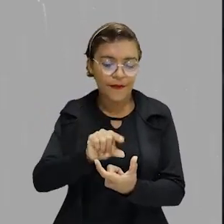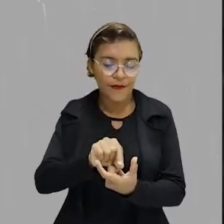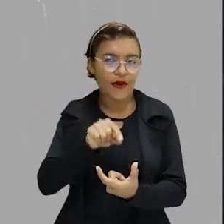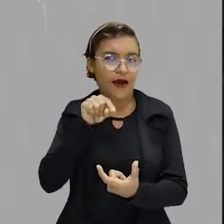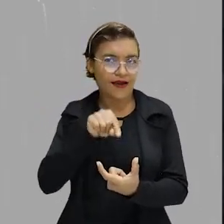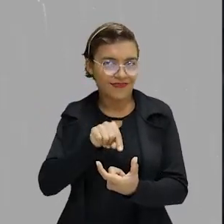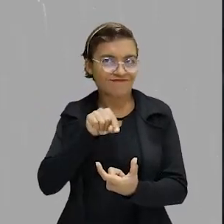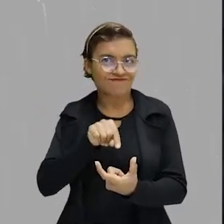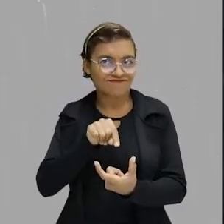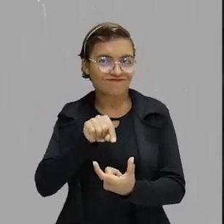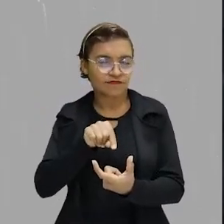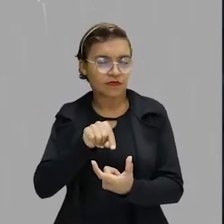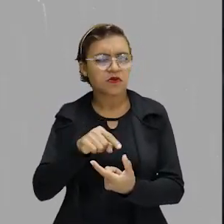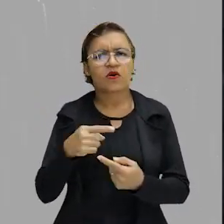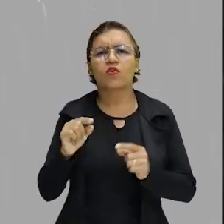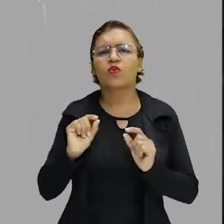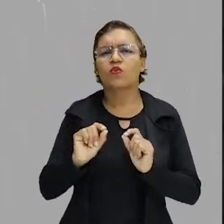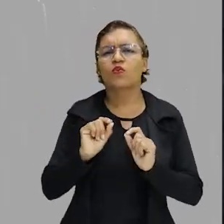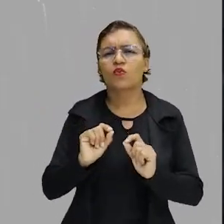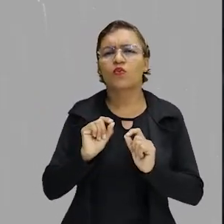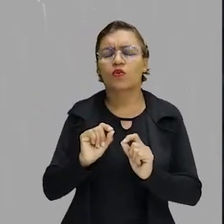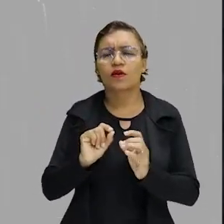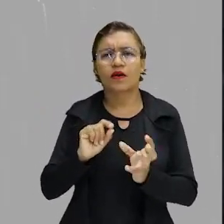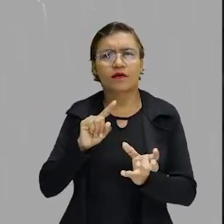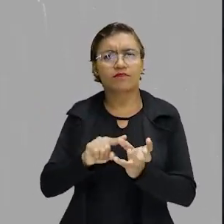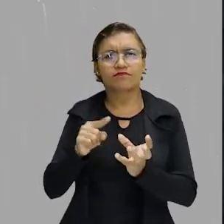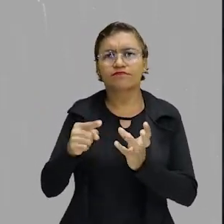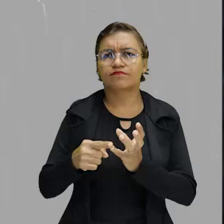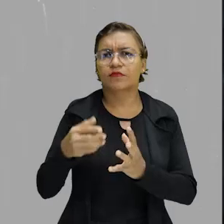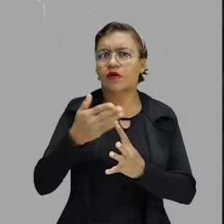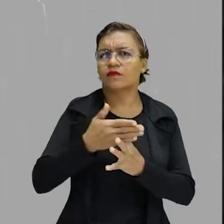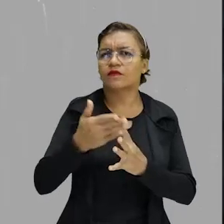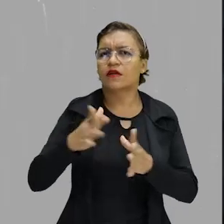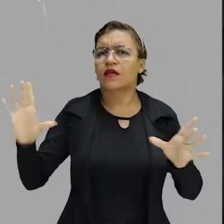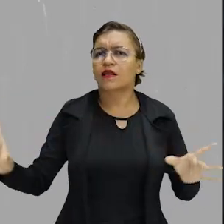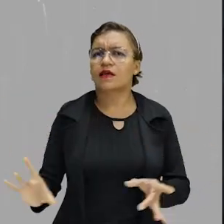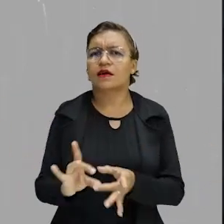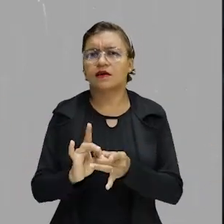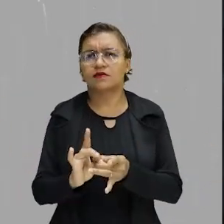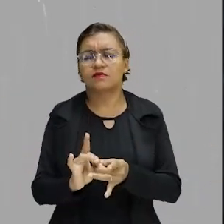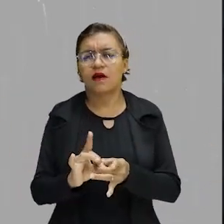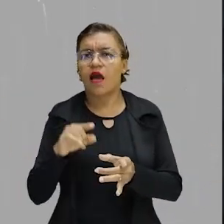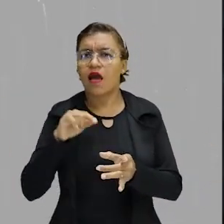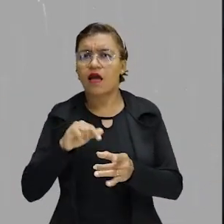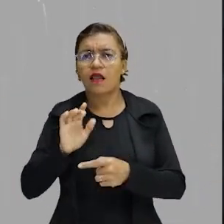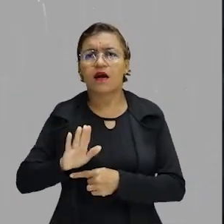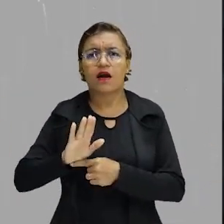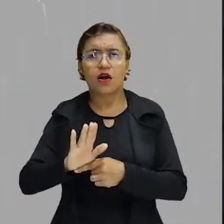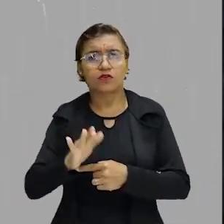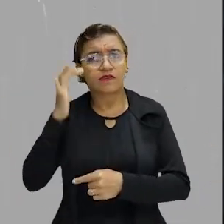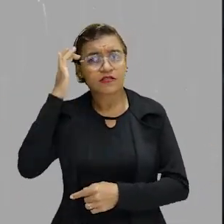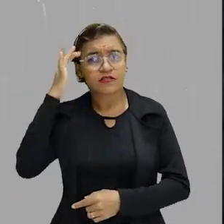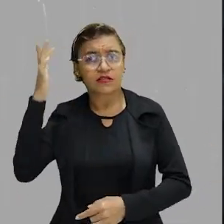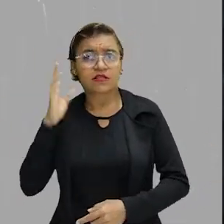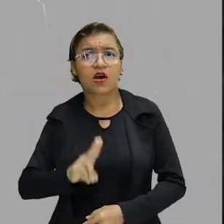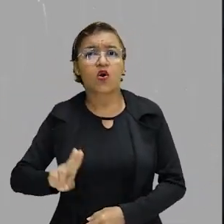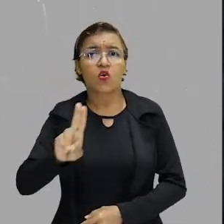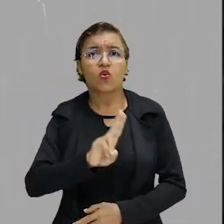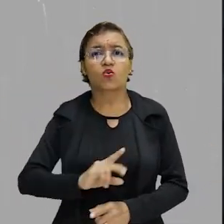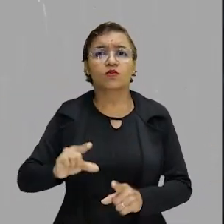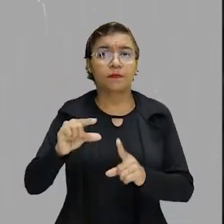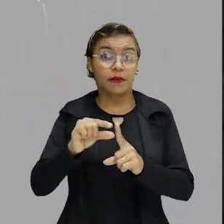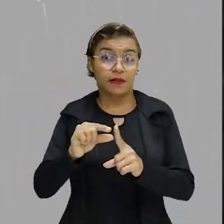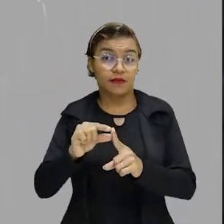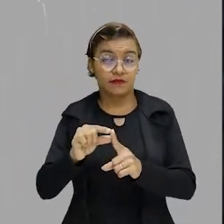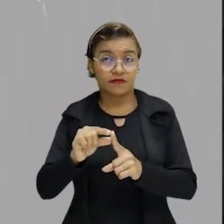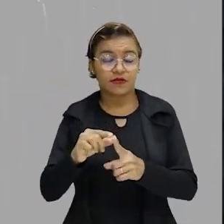da palavra. Turma, o que são as vogais e as consoantes de ligação? É apenas para facilitar a pronúncia. É como se não tivesse essa